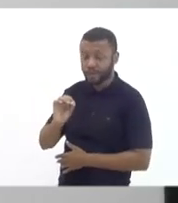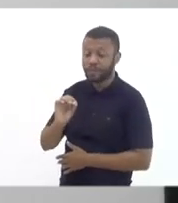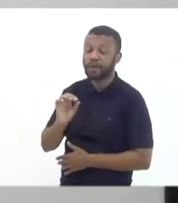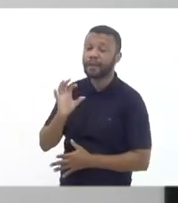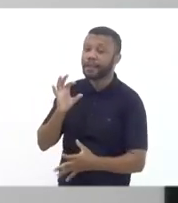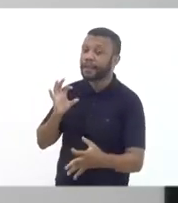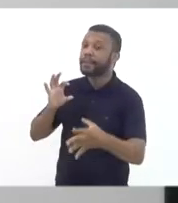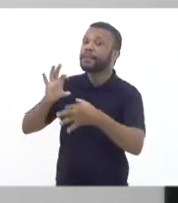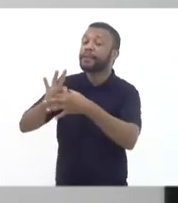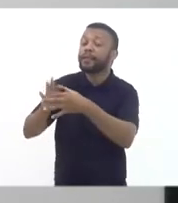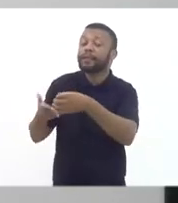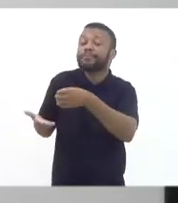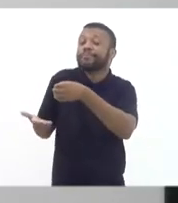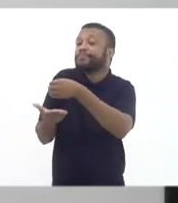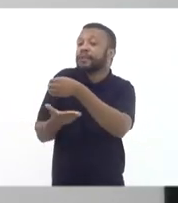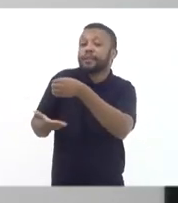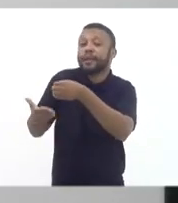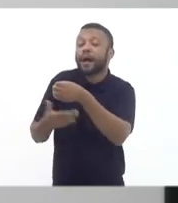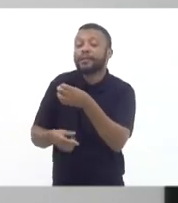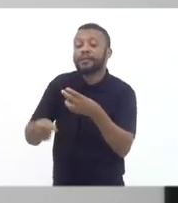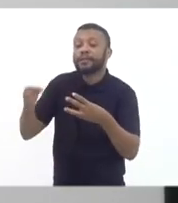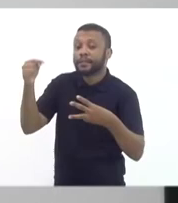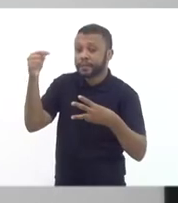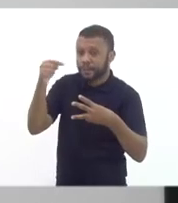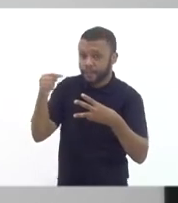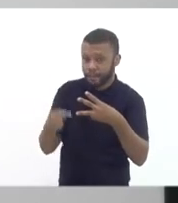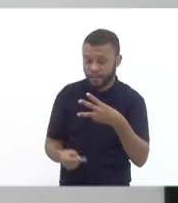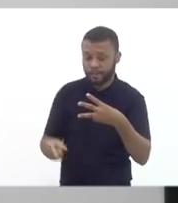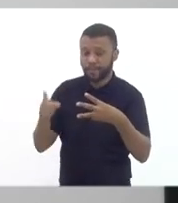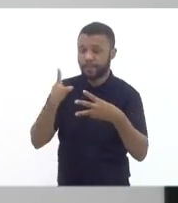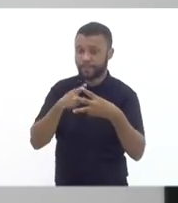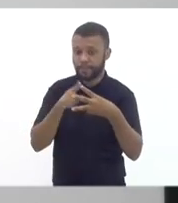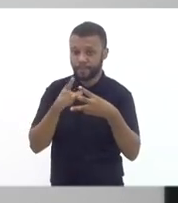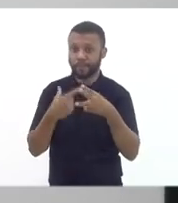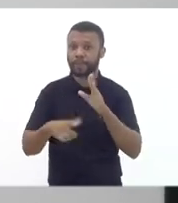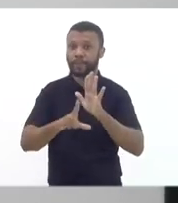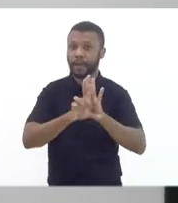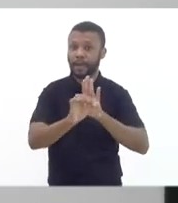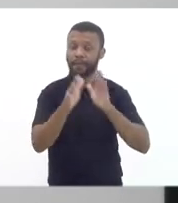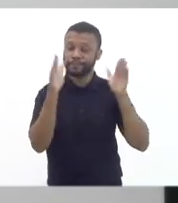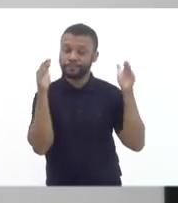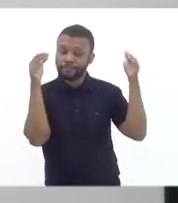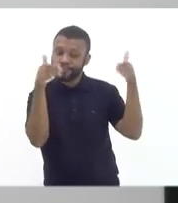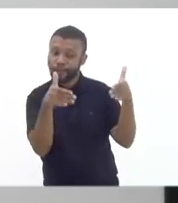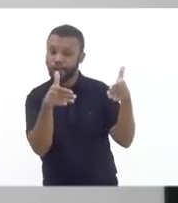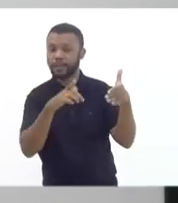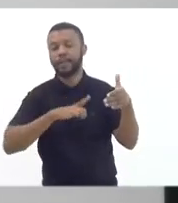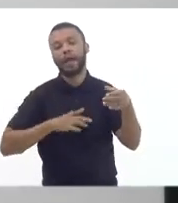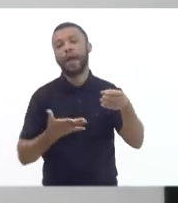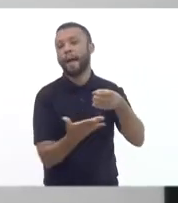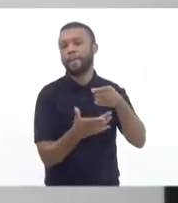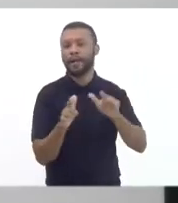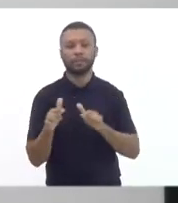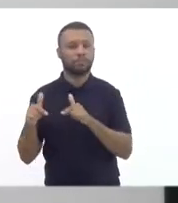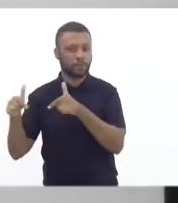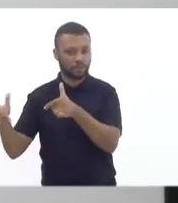fundamentar em três pilares. Legislação específica, para que se tenha um fundamento para as ações.